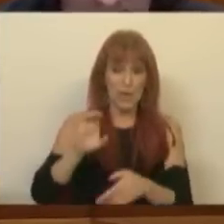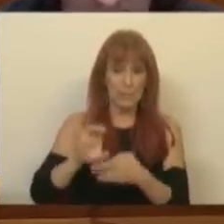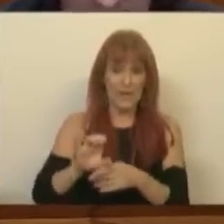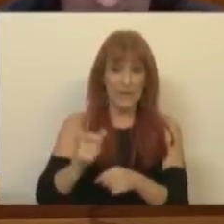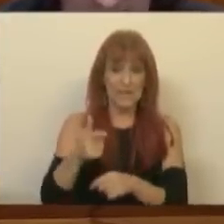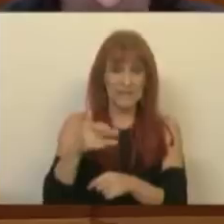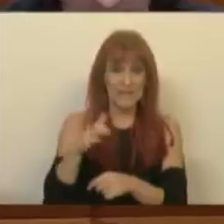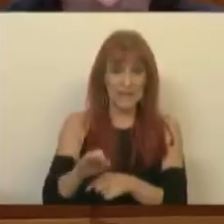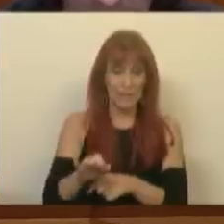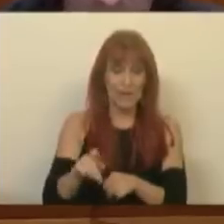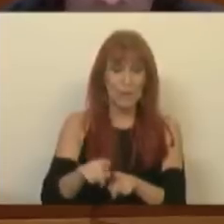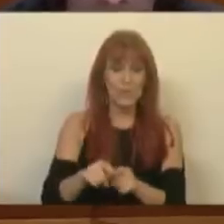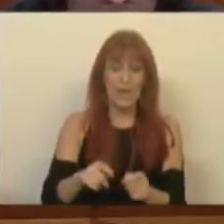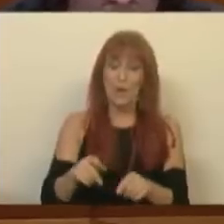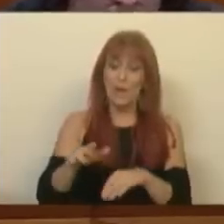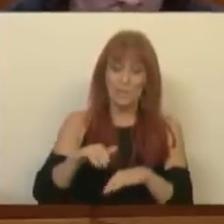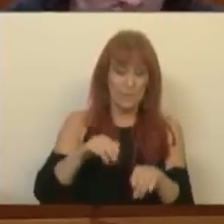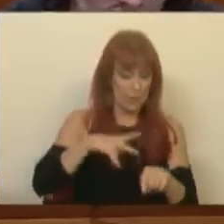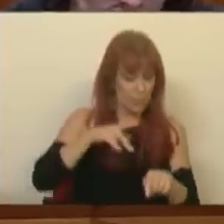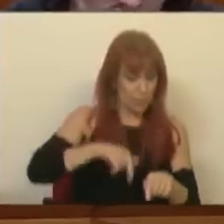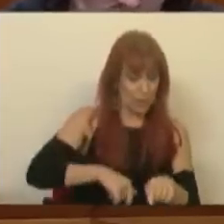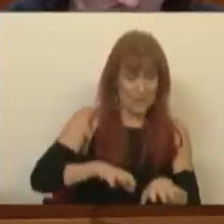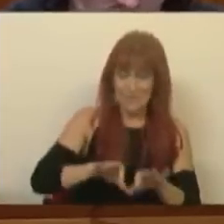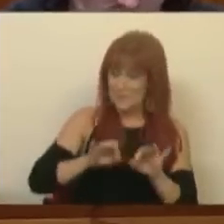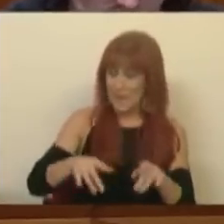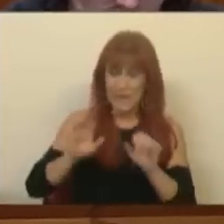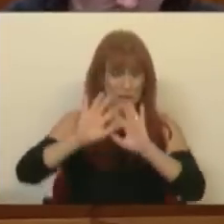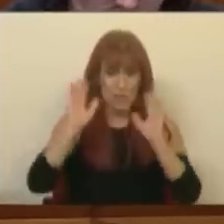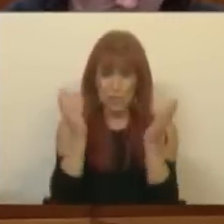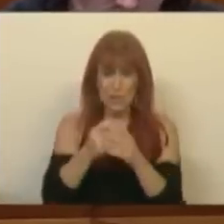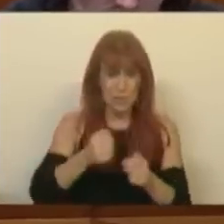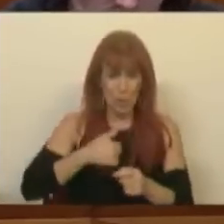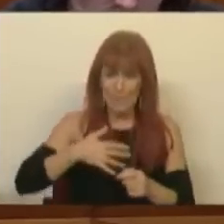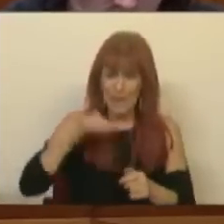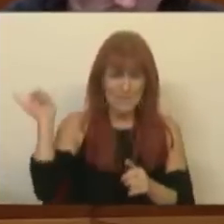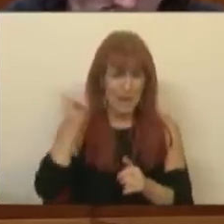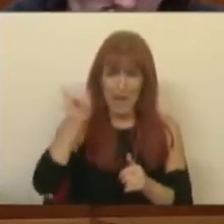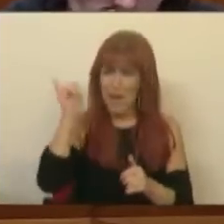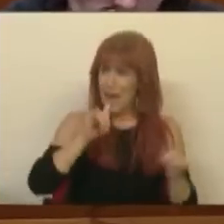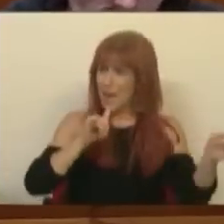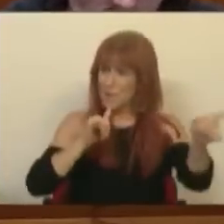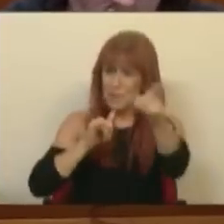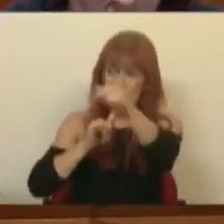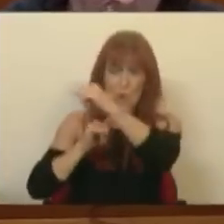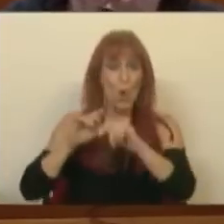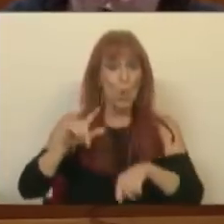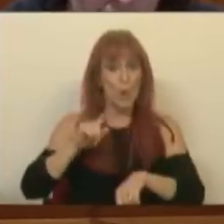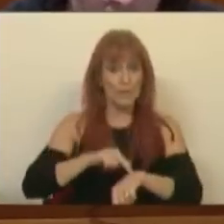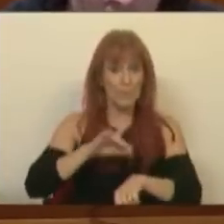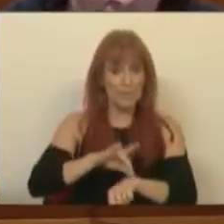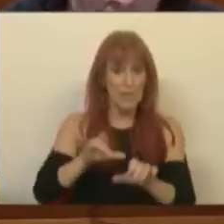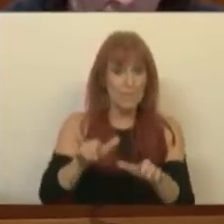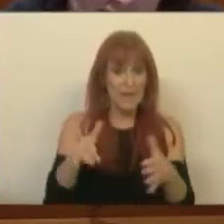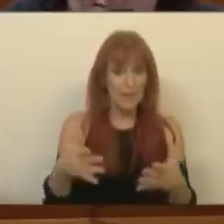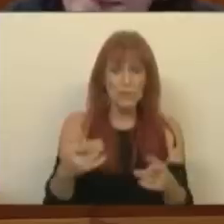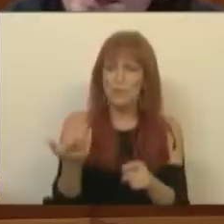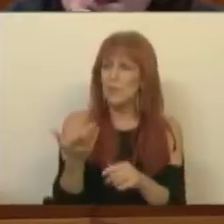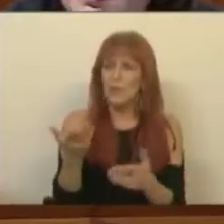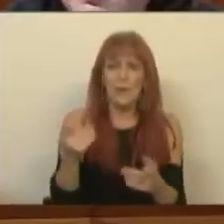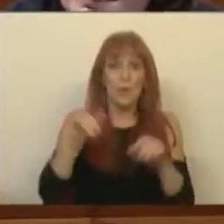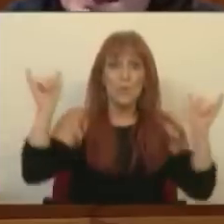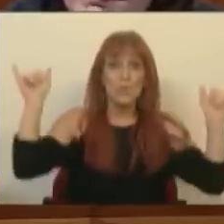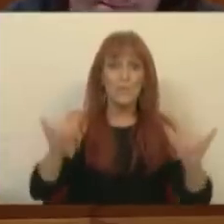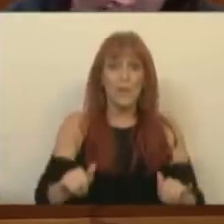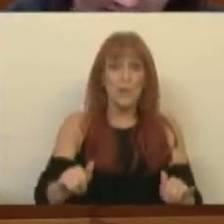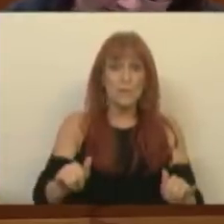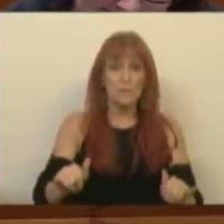capital de ataque foram realizados em Portugal Como foram nas realidade das companhias aéreas porque quando chegou a pandemia por exemplo os